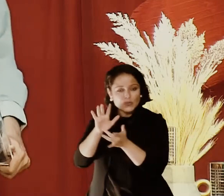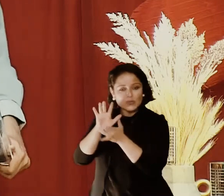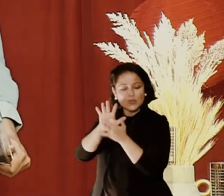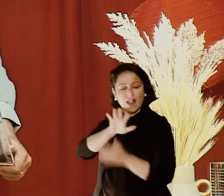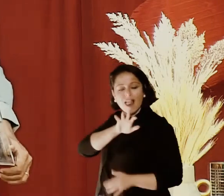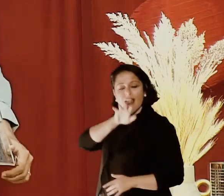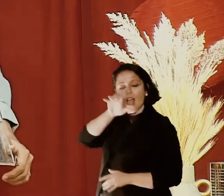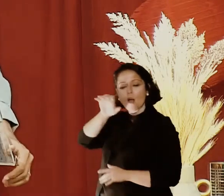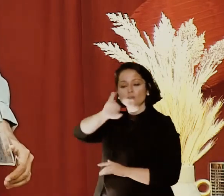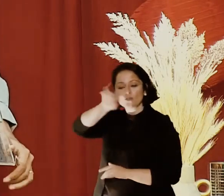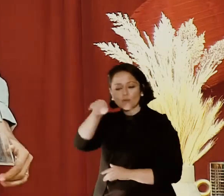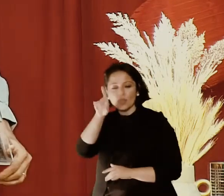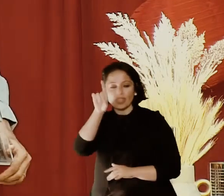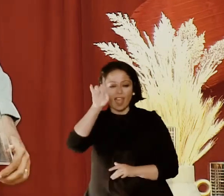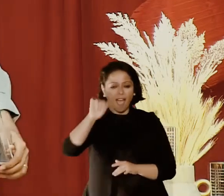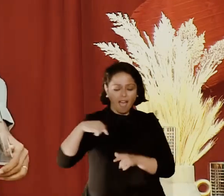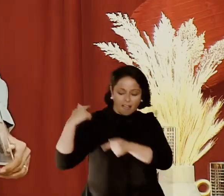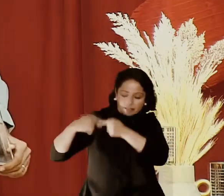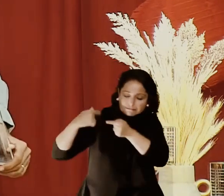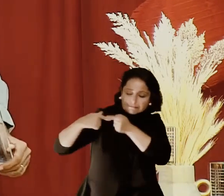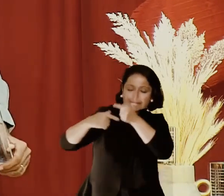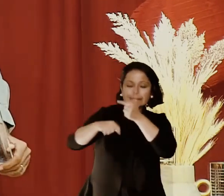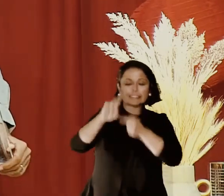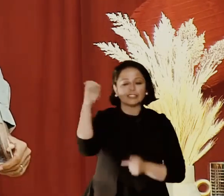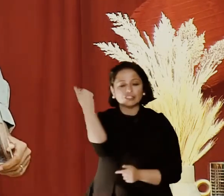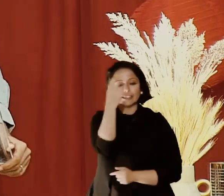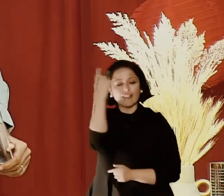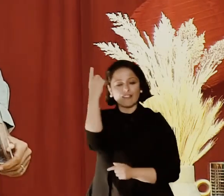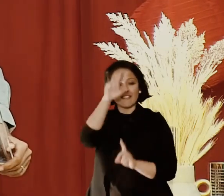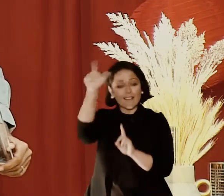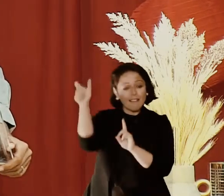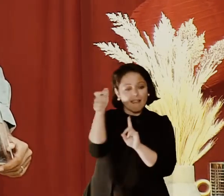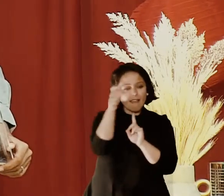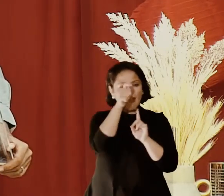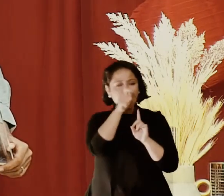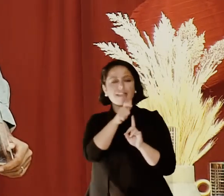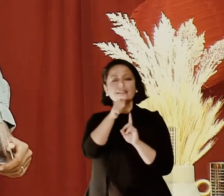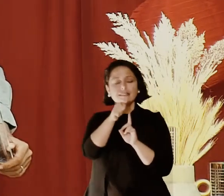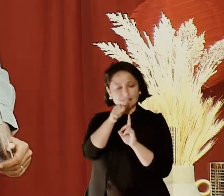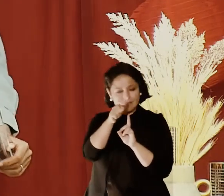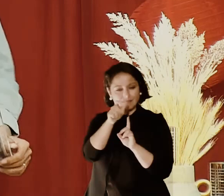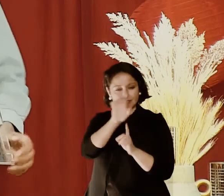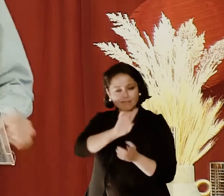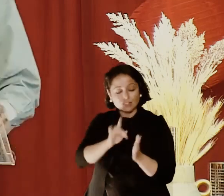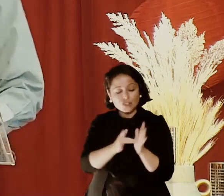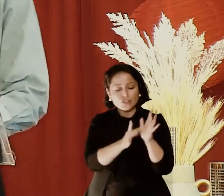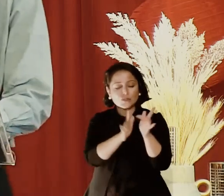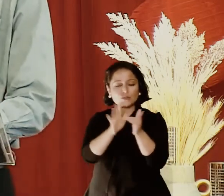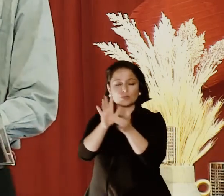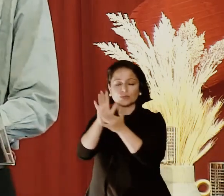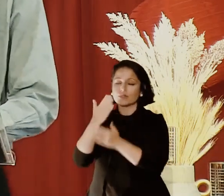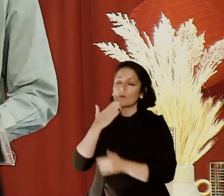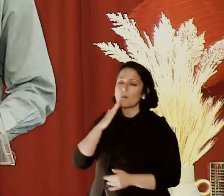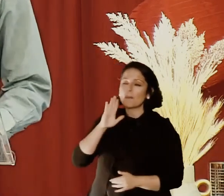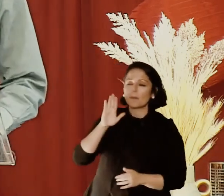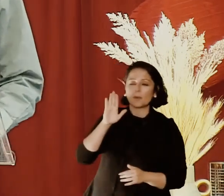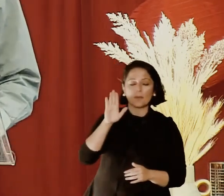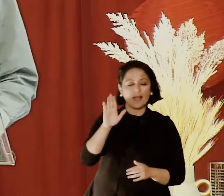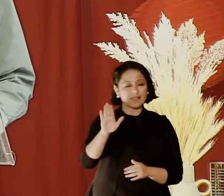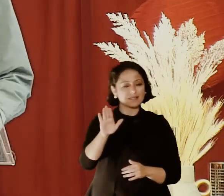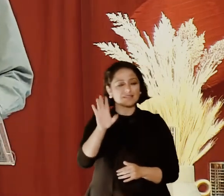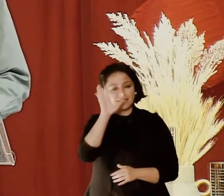a raiz de Davi, é esse rei, é esse Messias que cumpre a